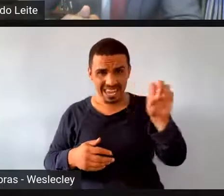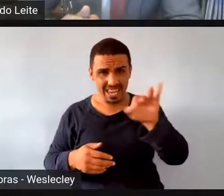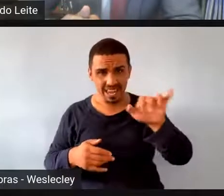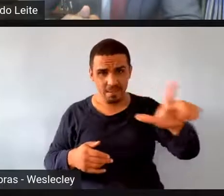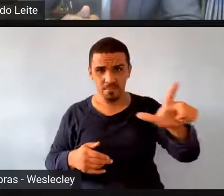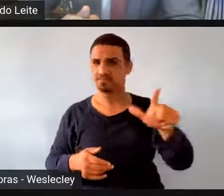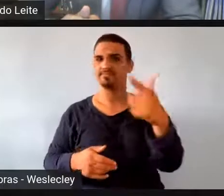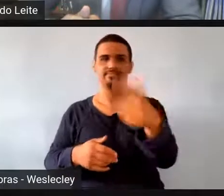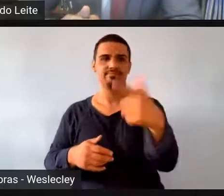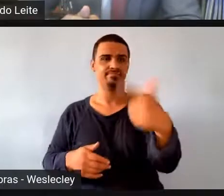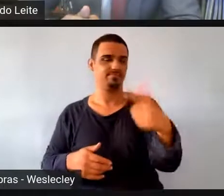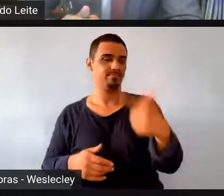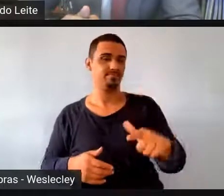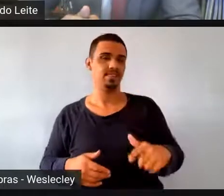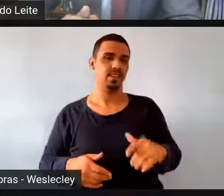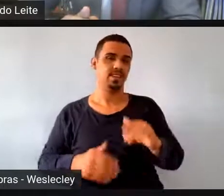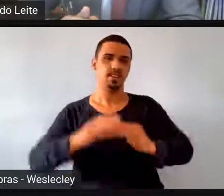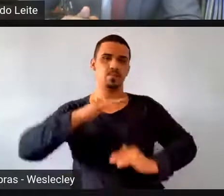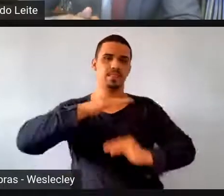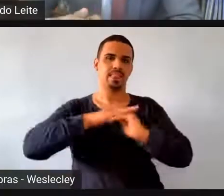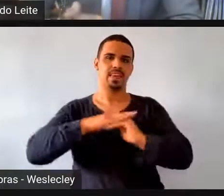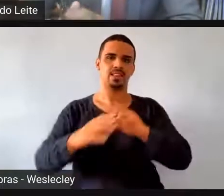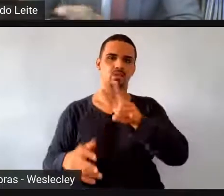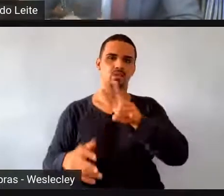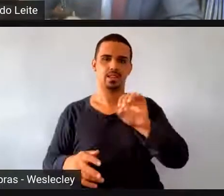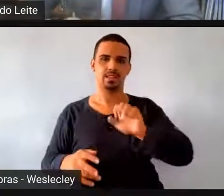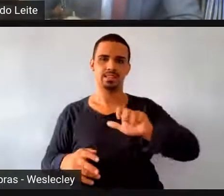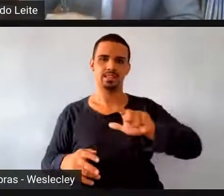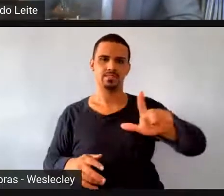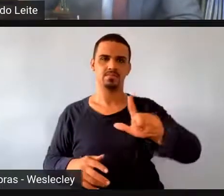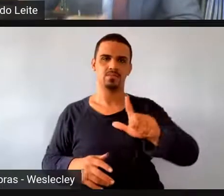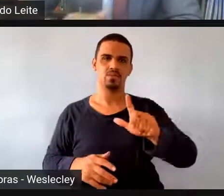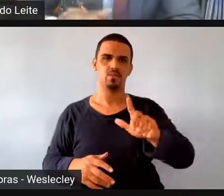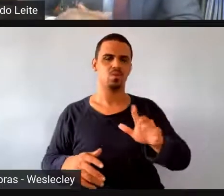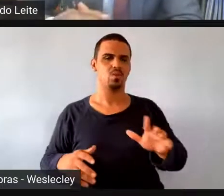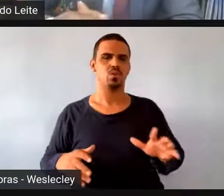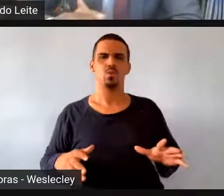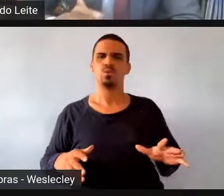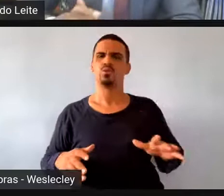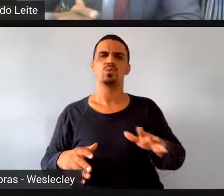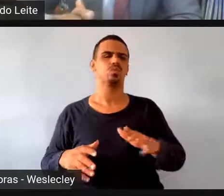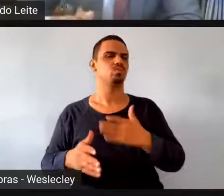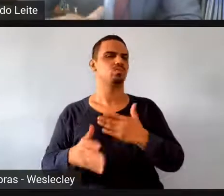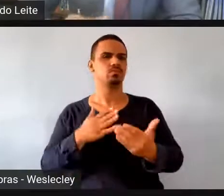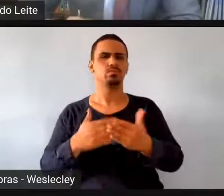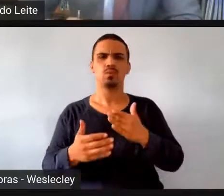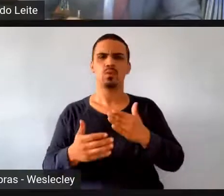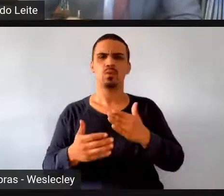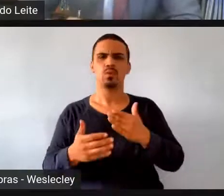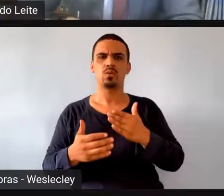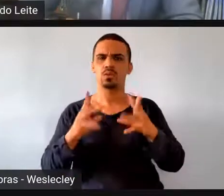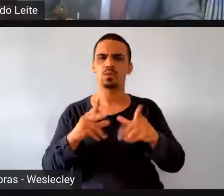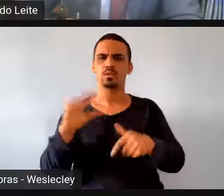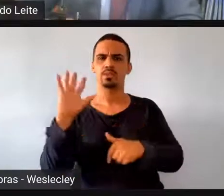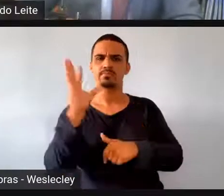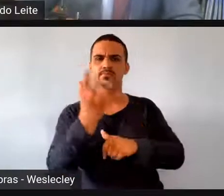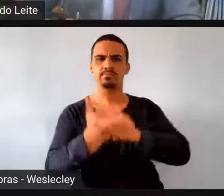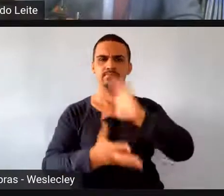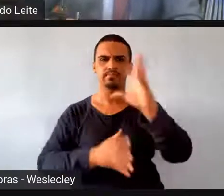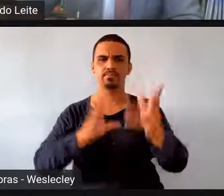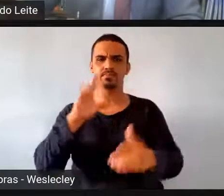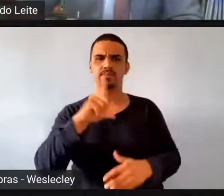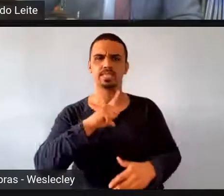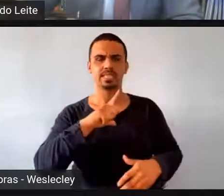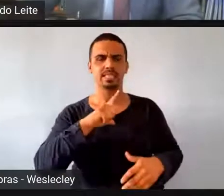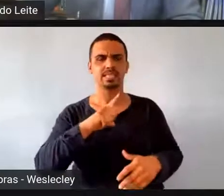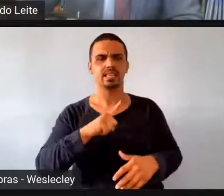você bota um teto de 500 mil, você pega quase todas as doações efetivamente feitas, cabem lá embaixo, a não ser os